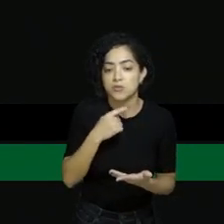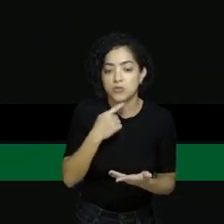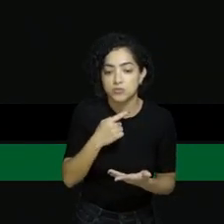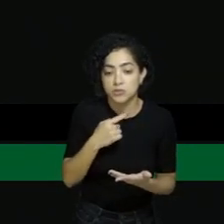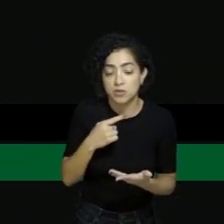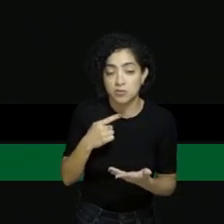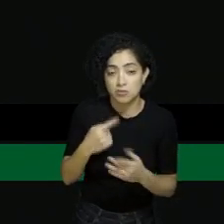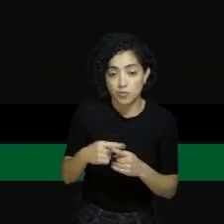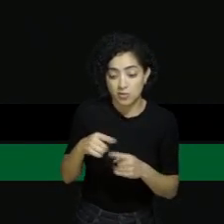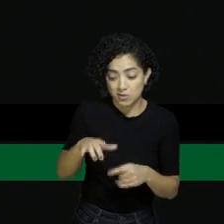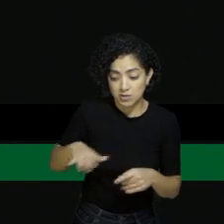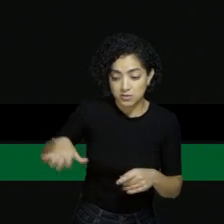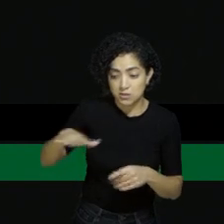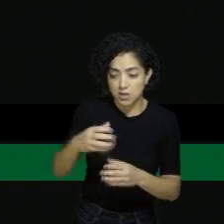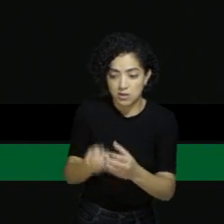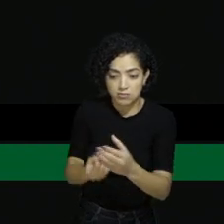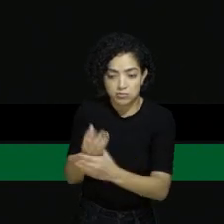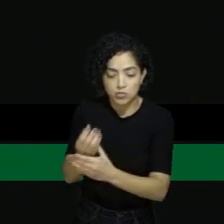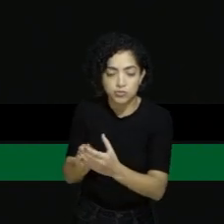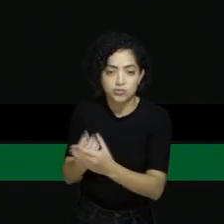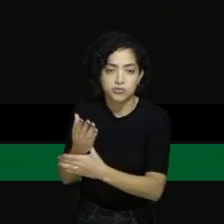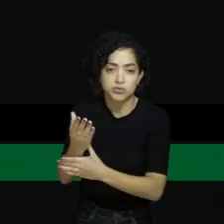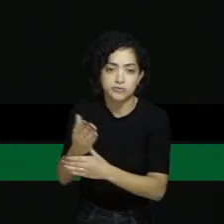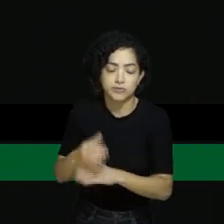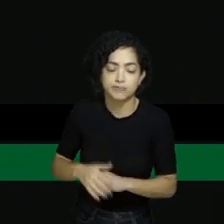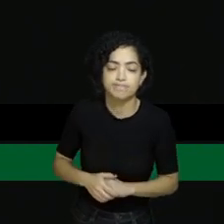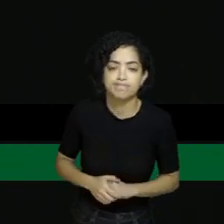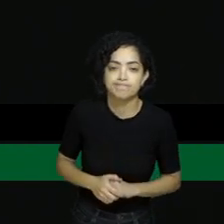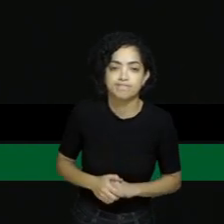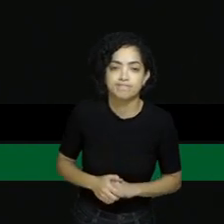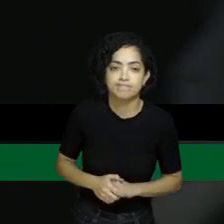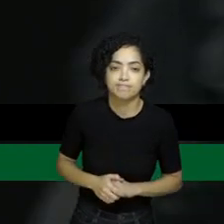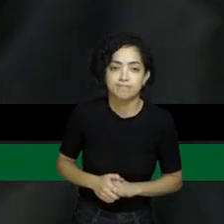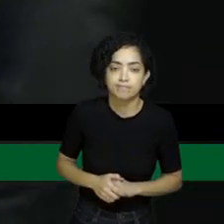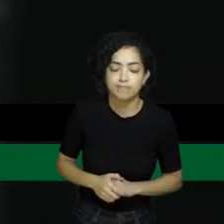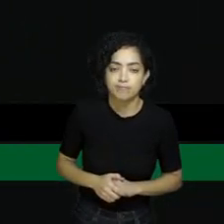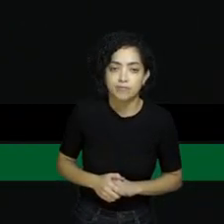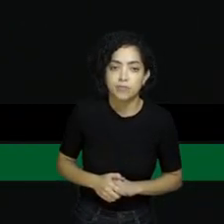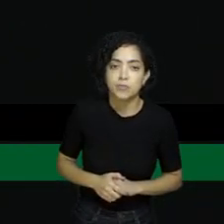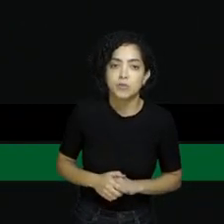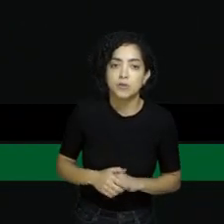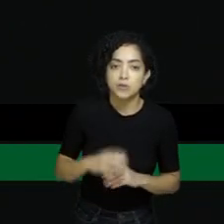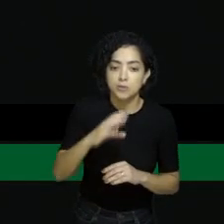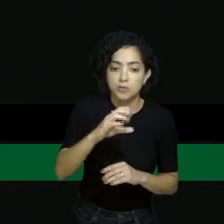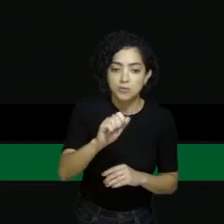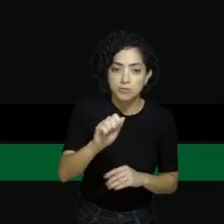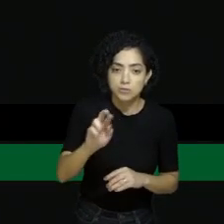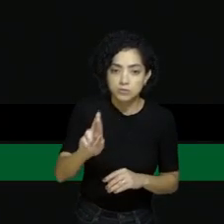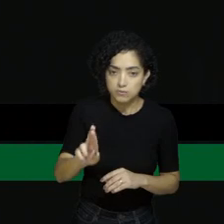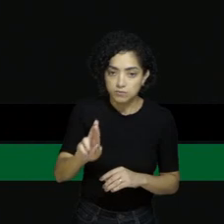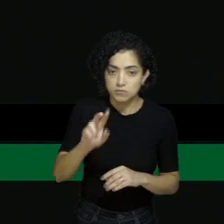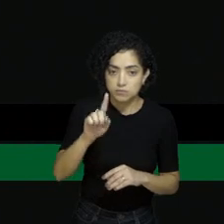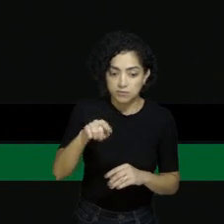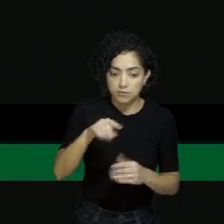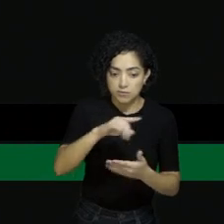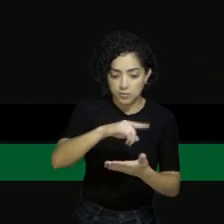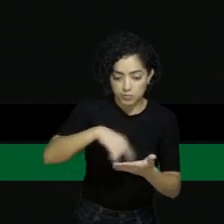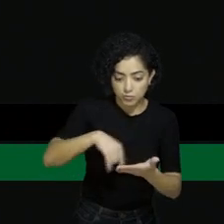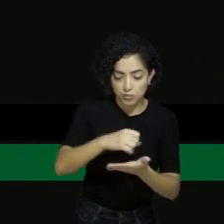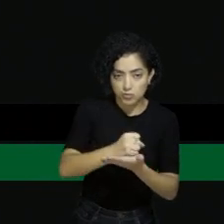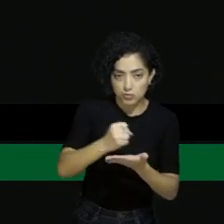produtivo quanto o setor agrícola catarinense. O CAR é o certificado que o